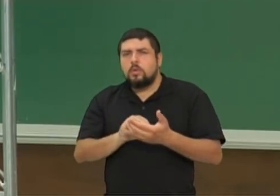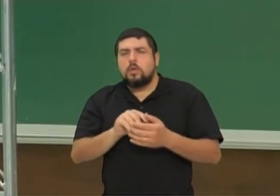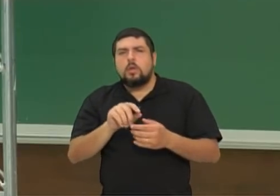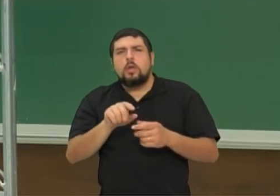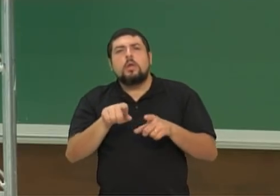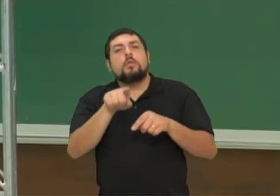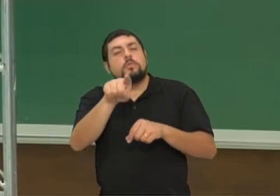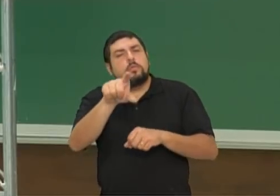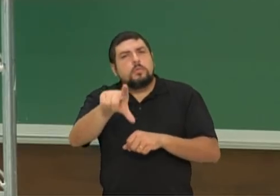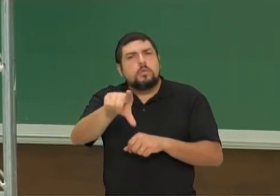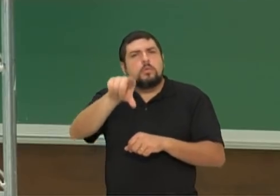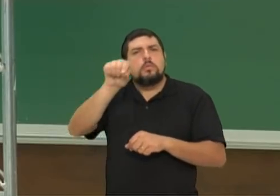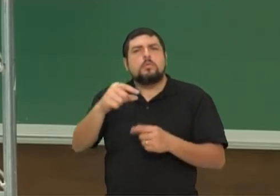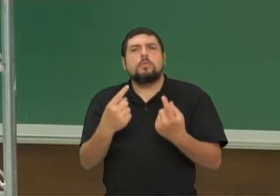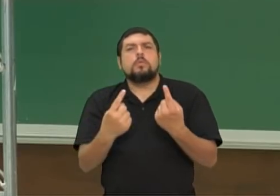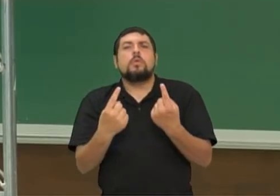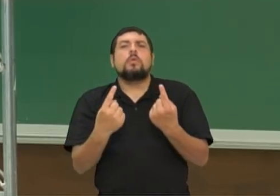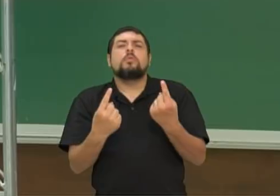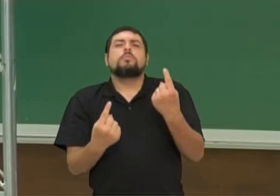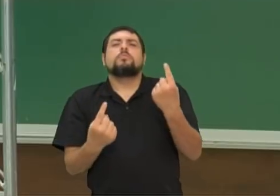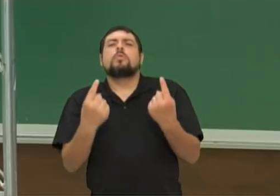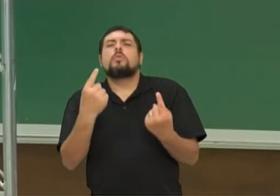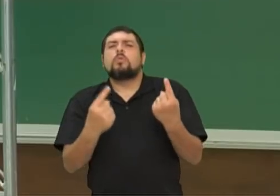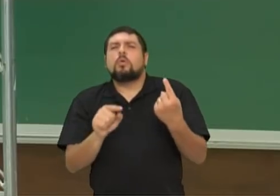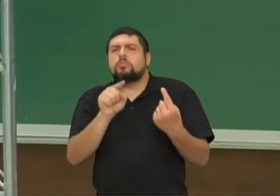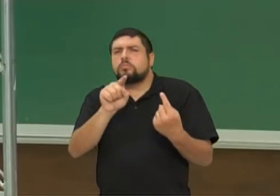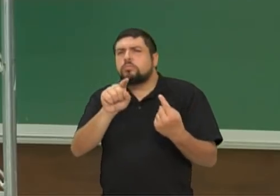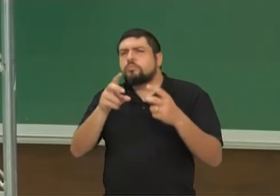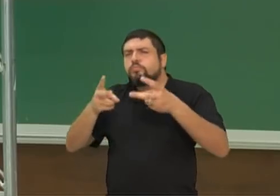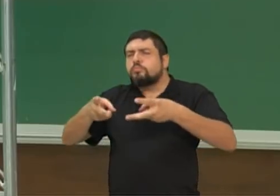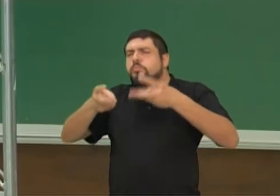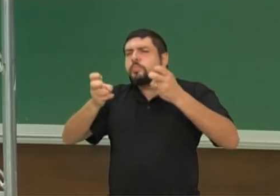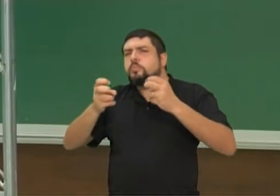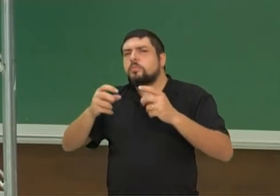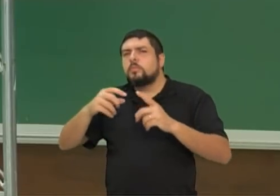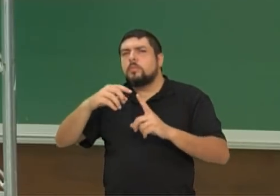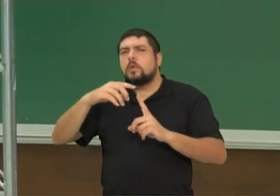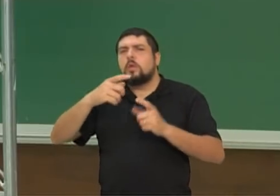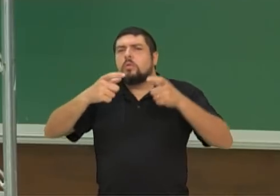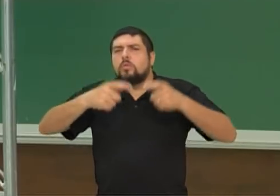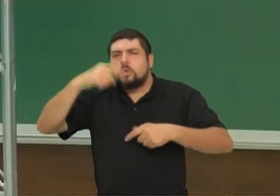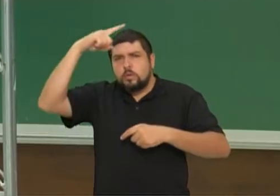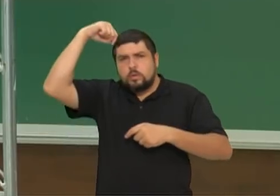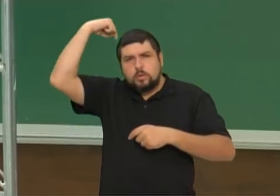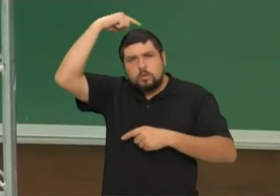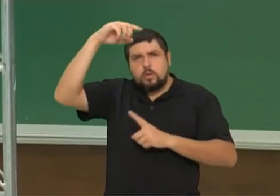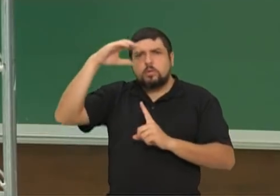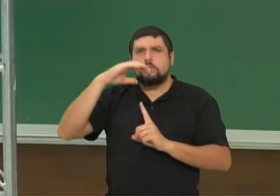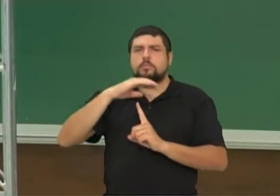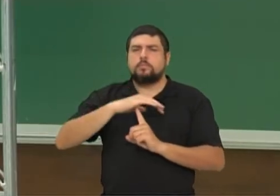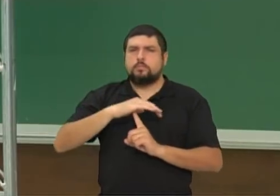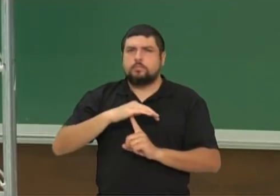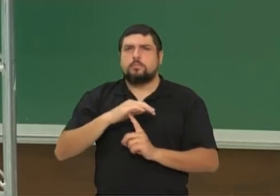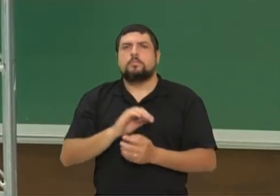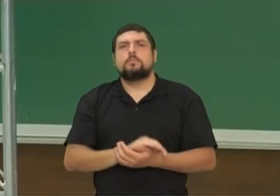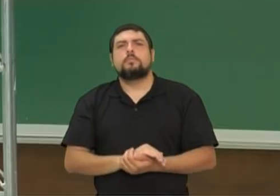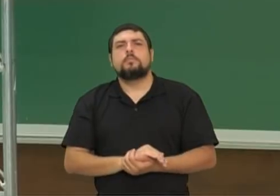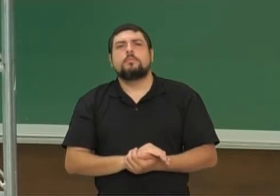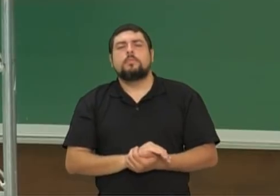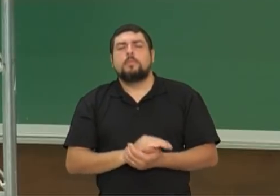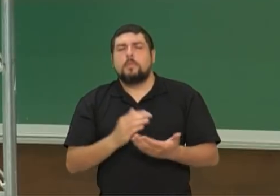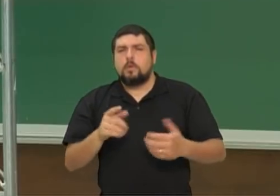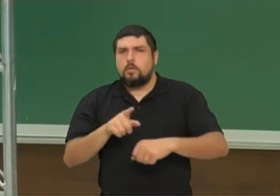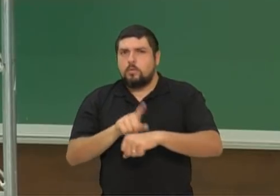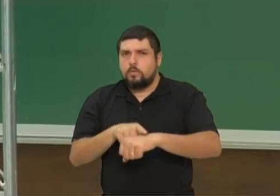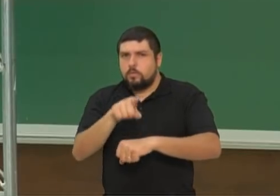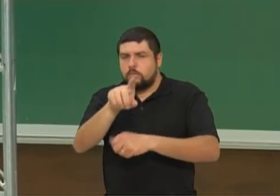qual dessas alternativas você considera que é um lugar sagrado paranaense. Então, vamos dar um tempinho para você